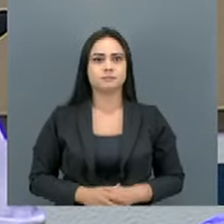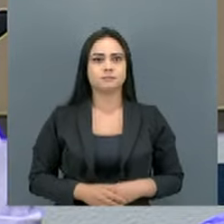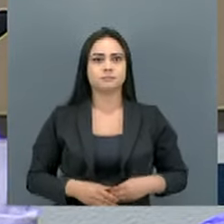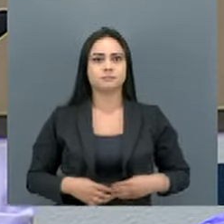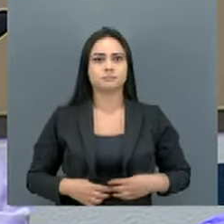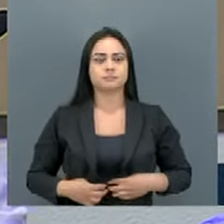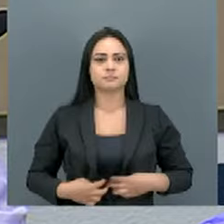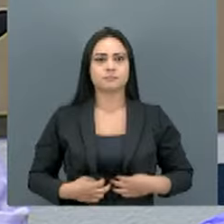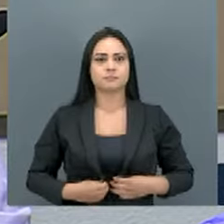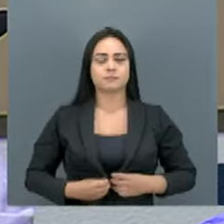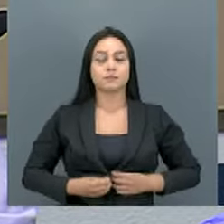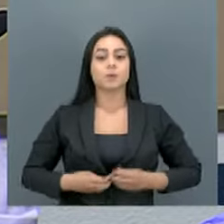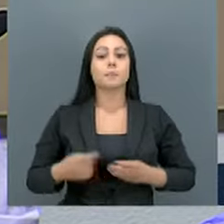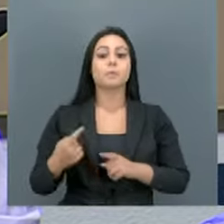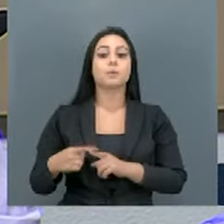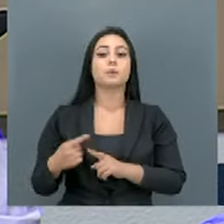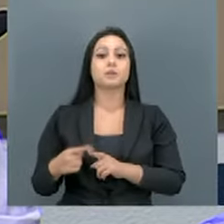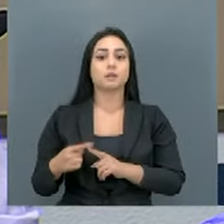Por quê?